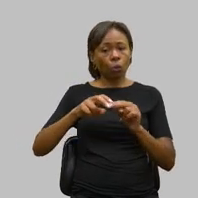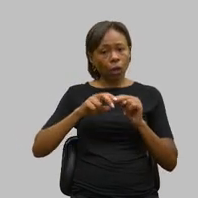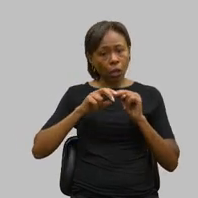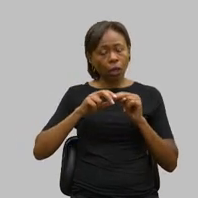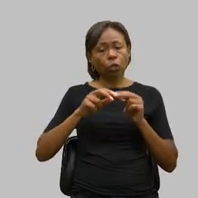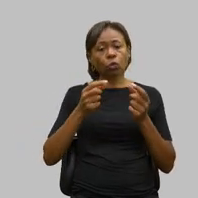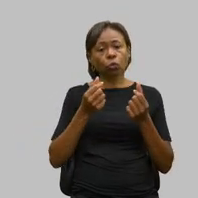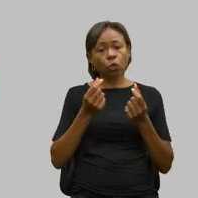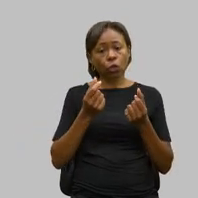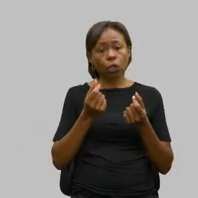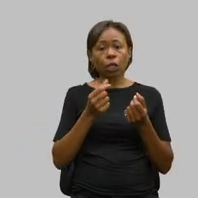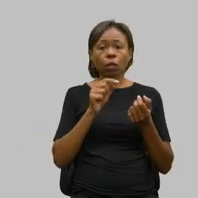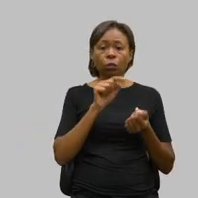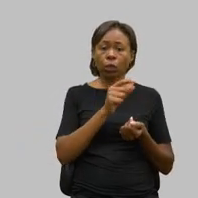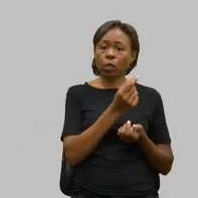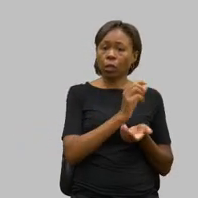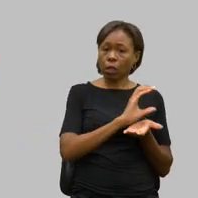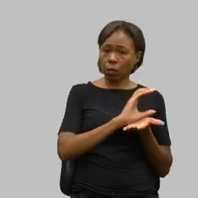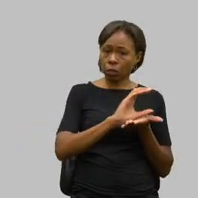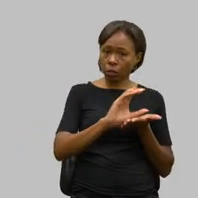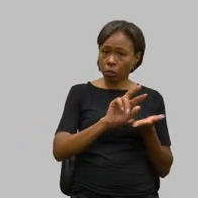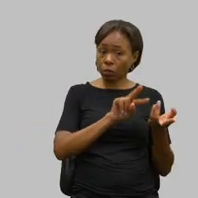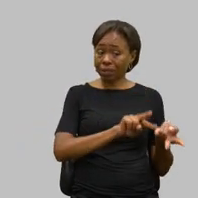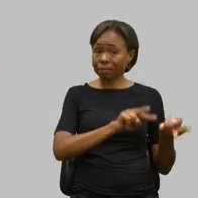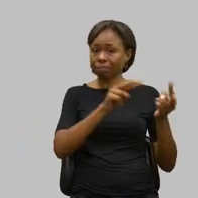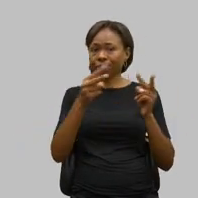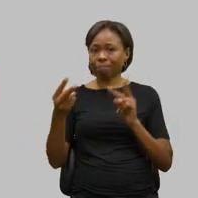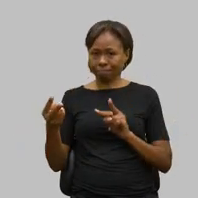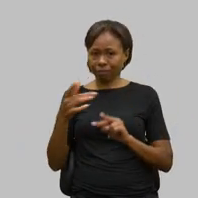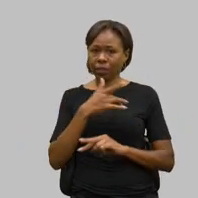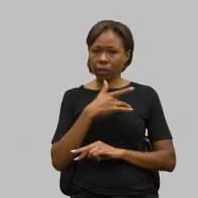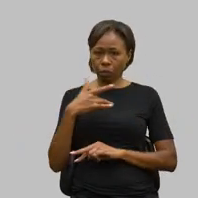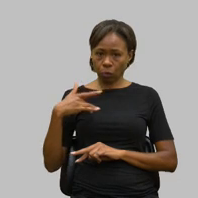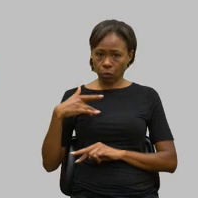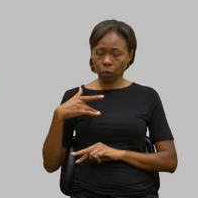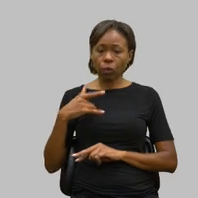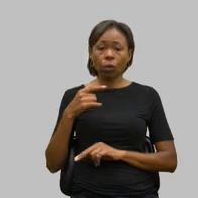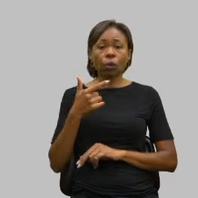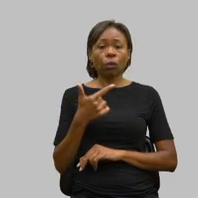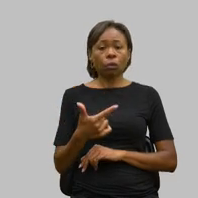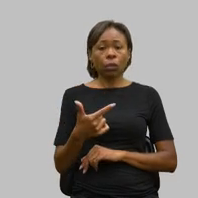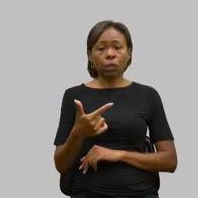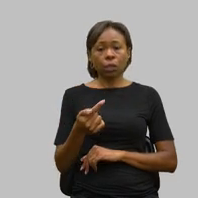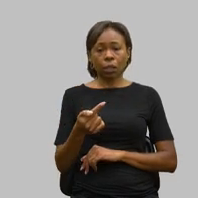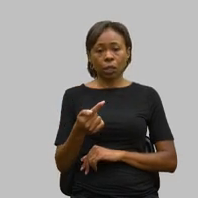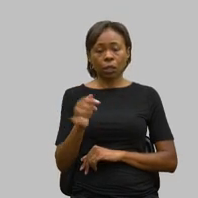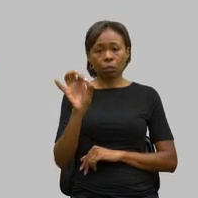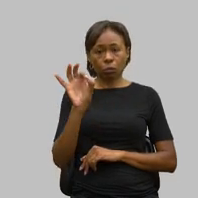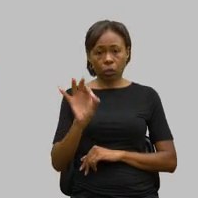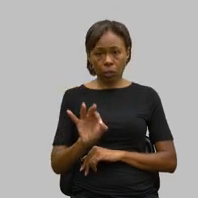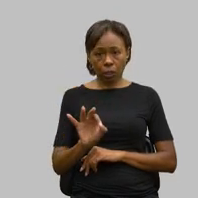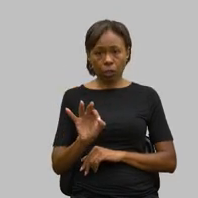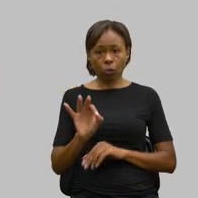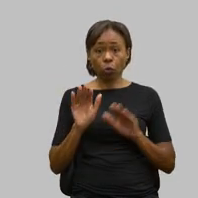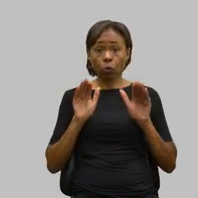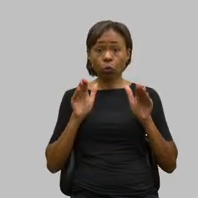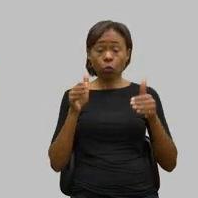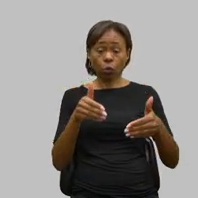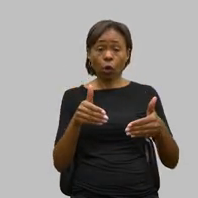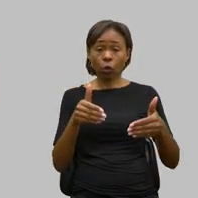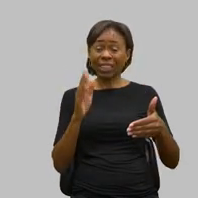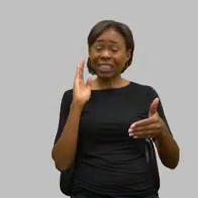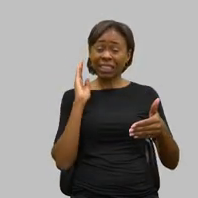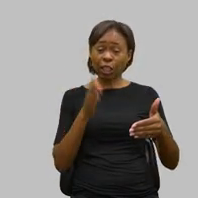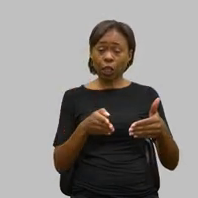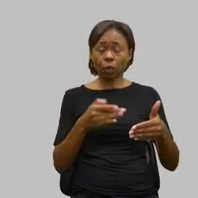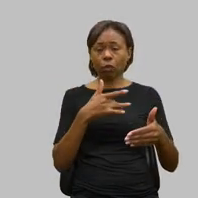saúde transpostos e transferidos. 27% em atenção de saúde direta, de todos os níveis